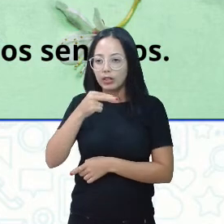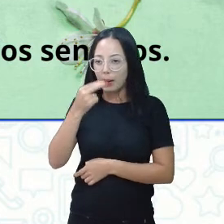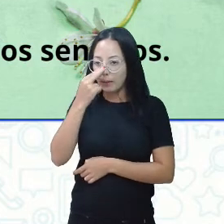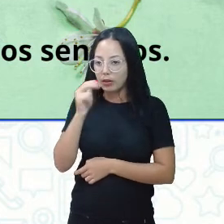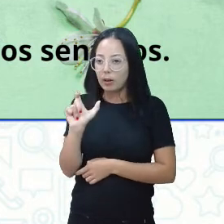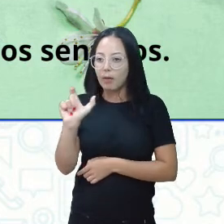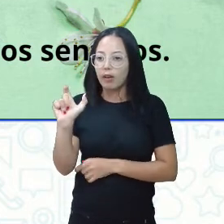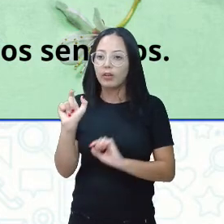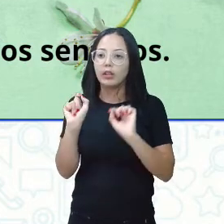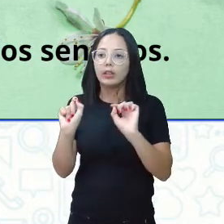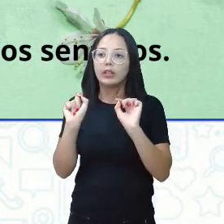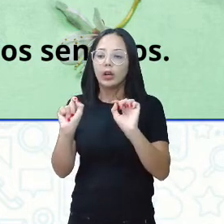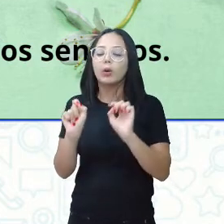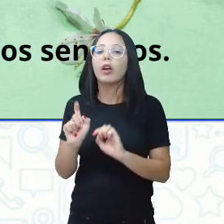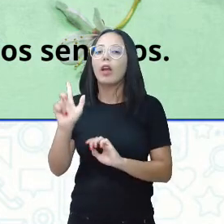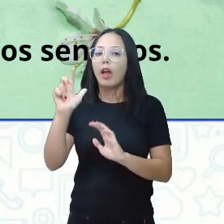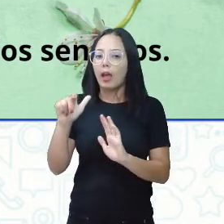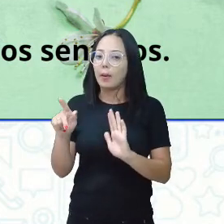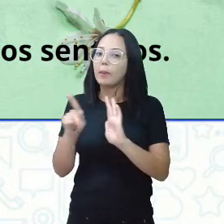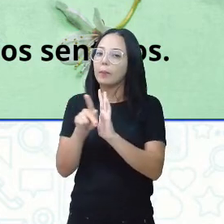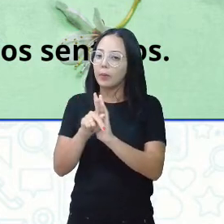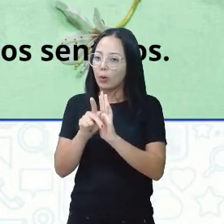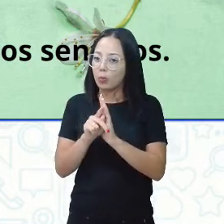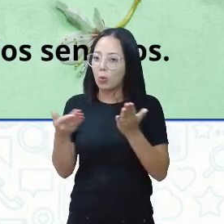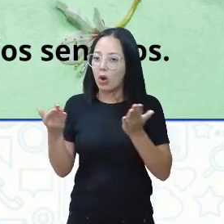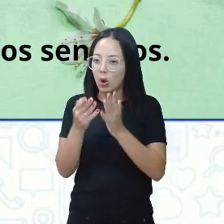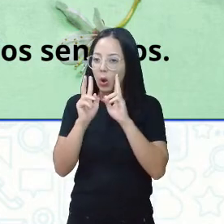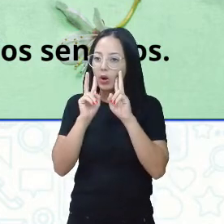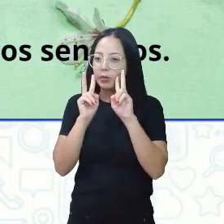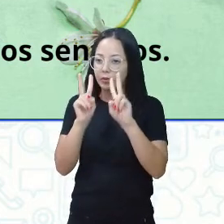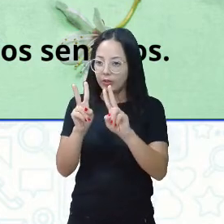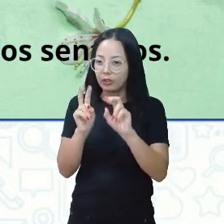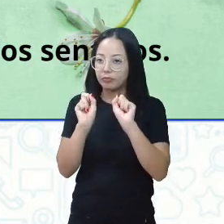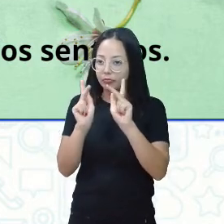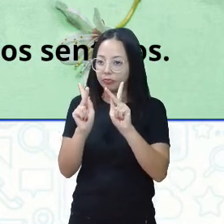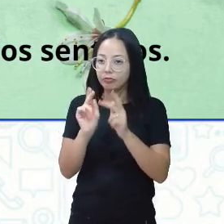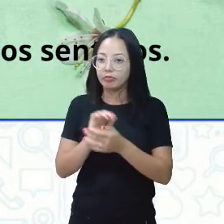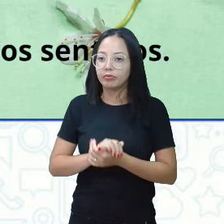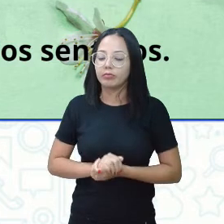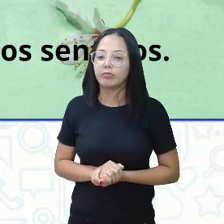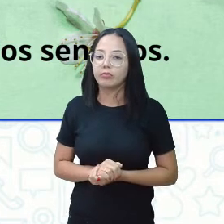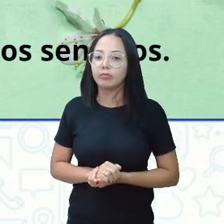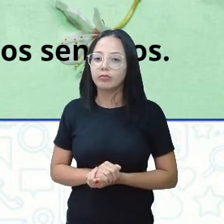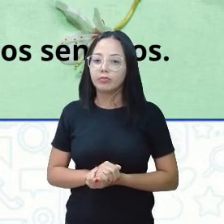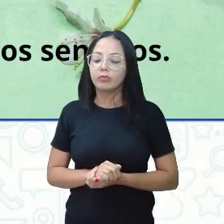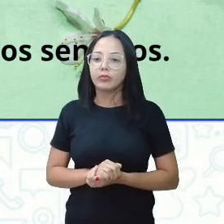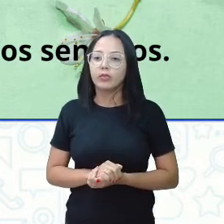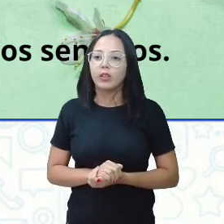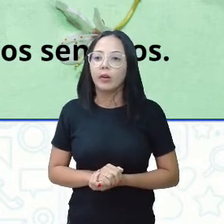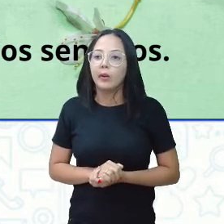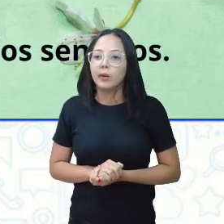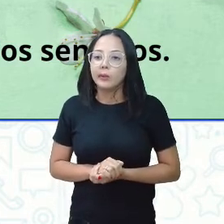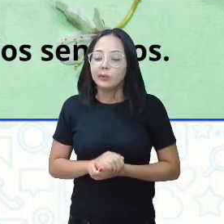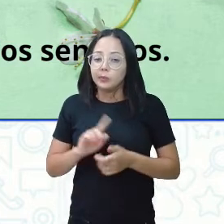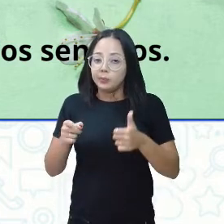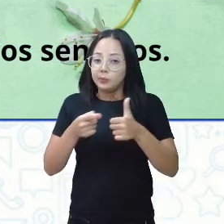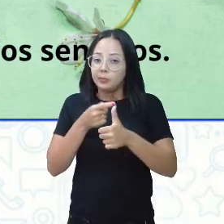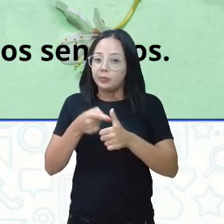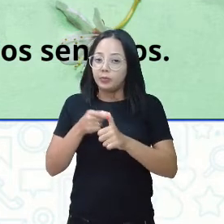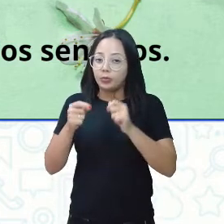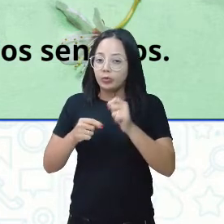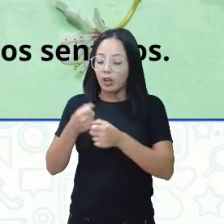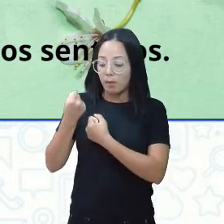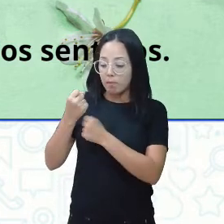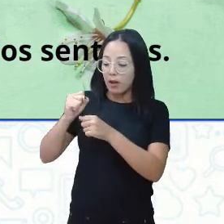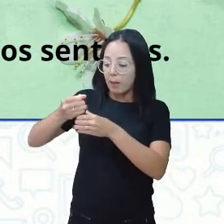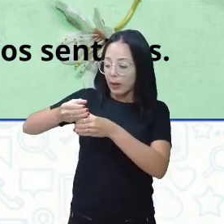palavra, que é a palavra cabo. Vamos ver uma e ver quais sentidos elas são empregadas. A primeira diz assim,